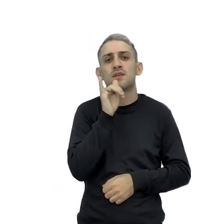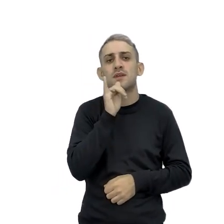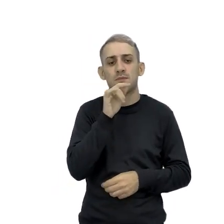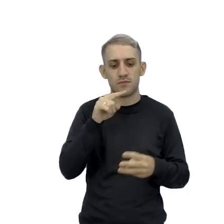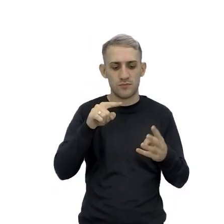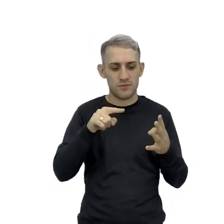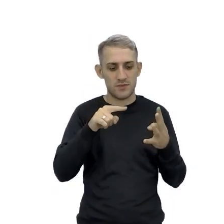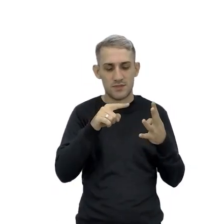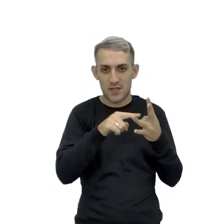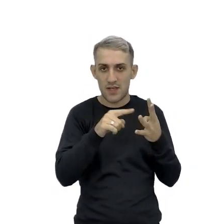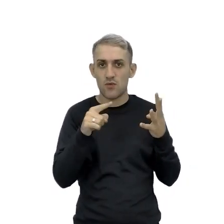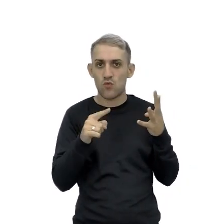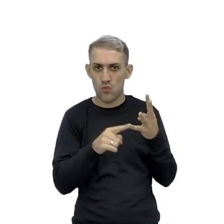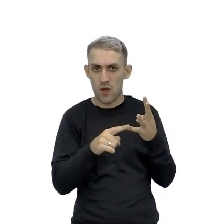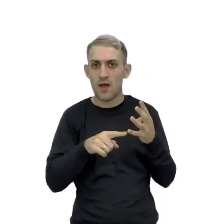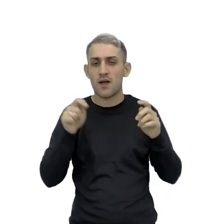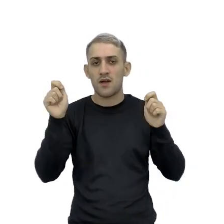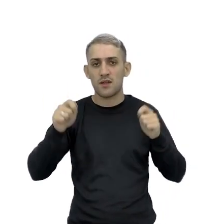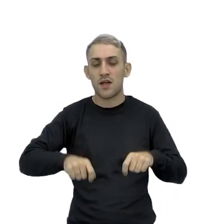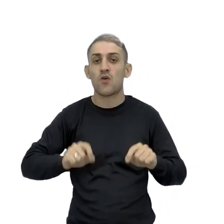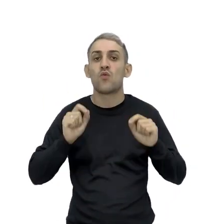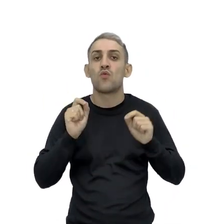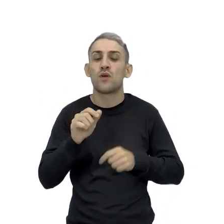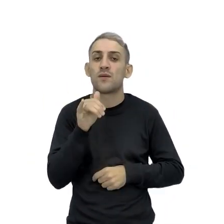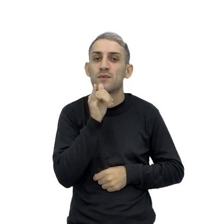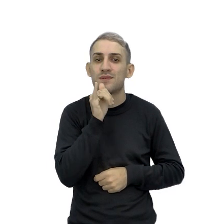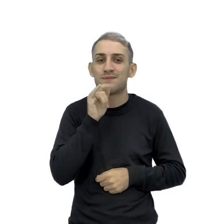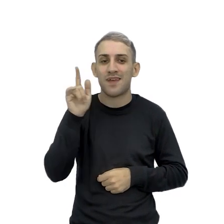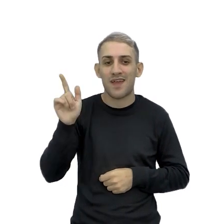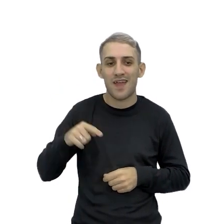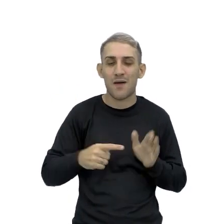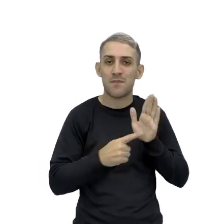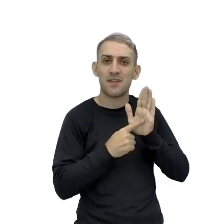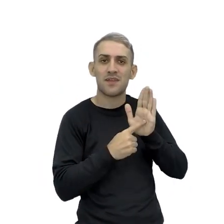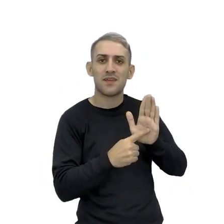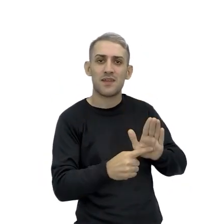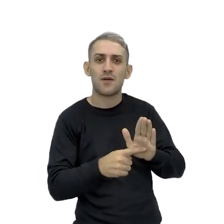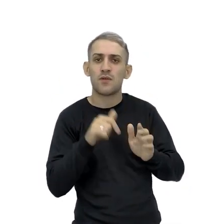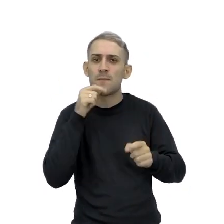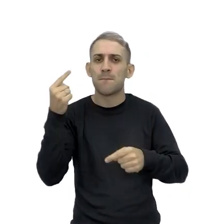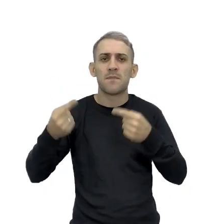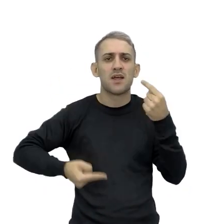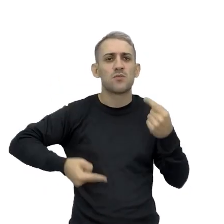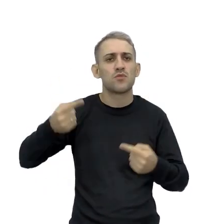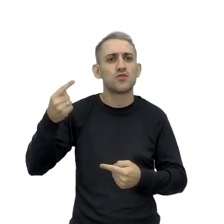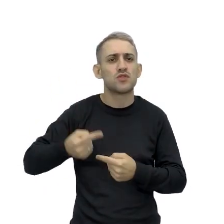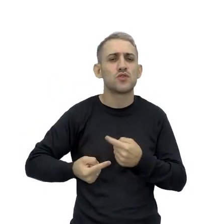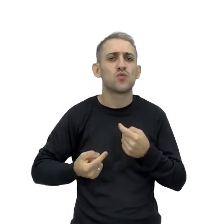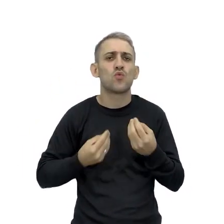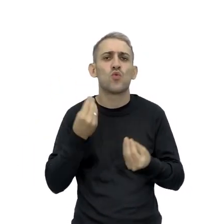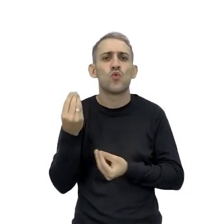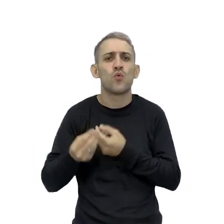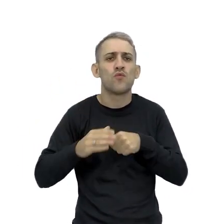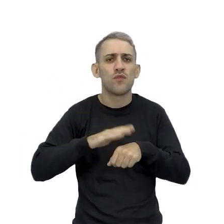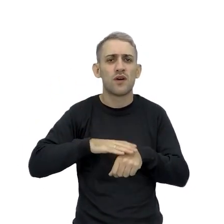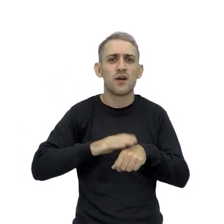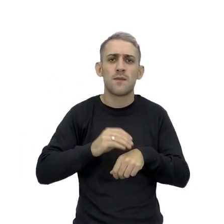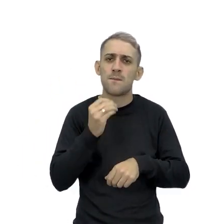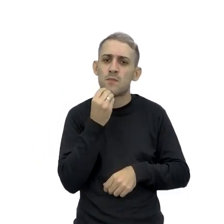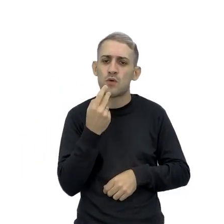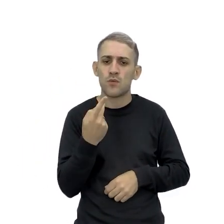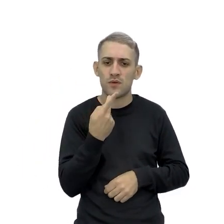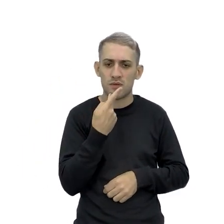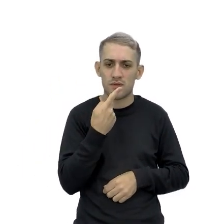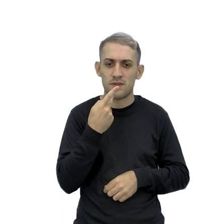3 e 4, a situação ela é apresentada para discutir a proporcionalidade direta entre